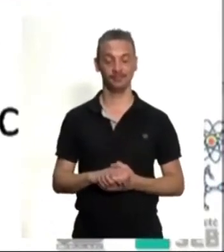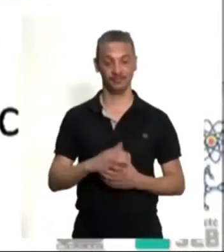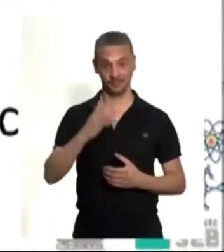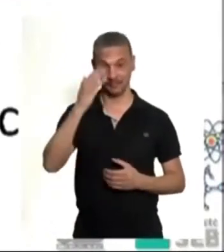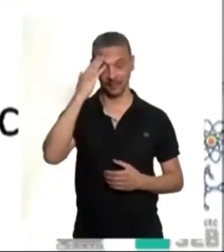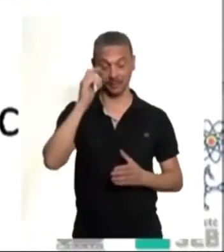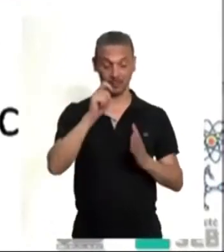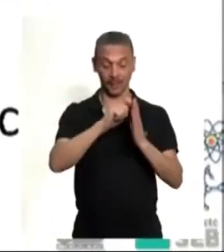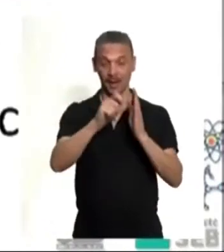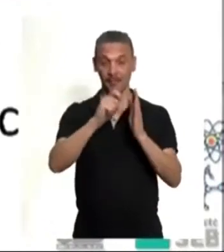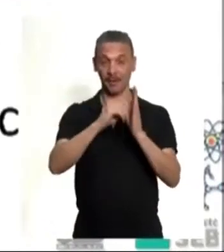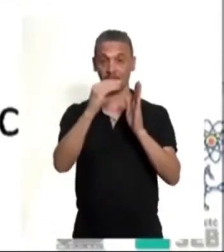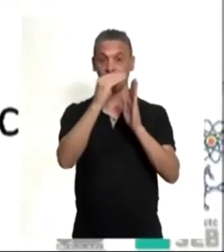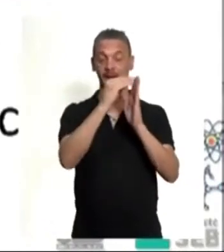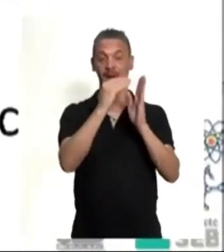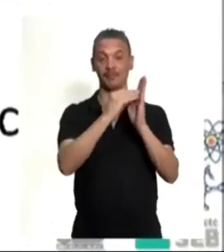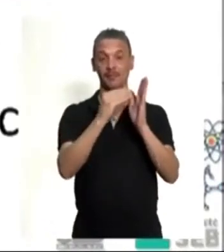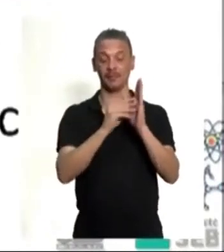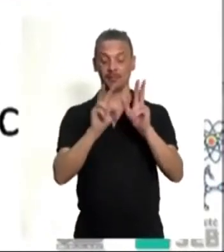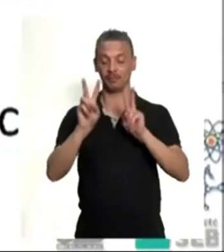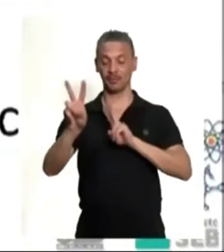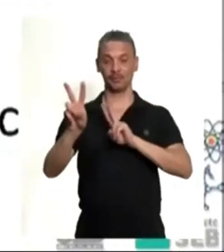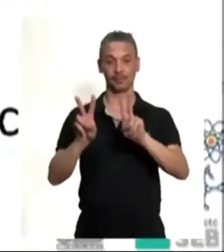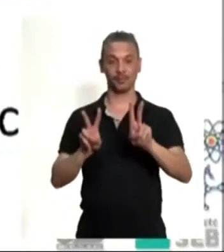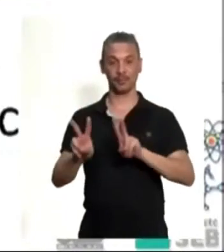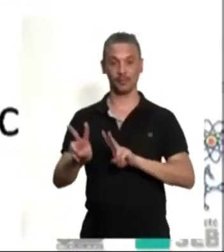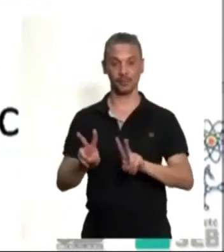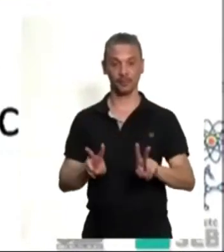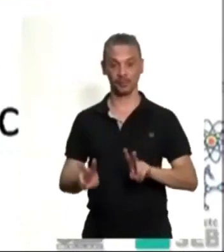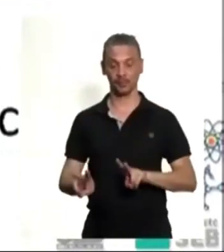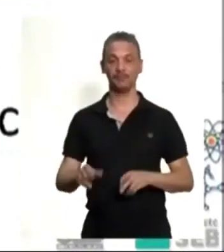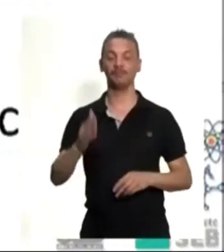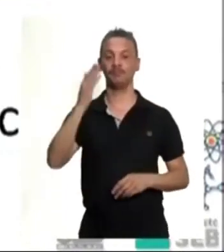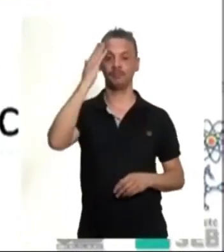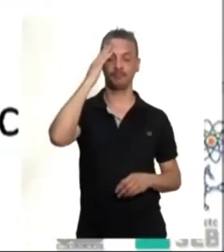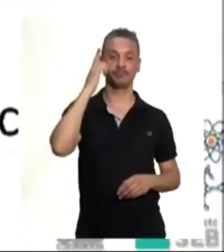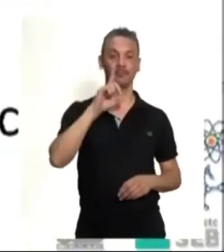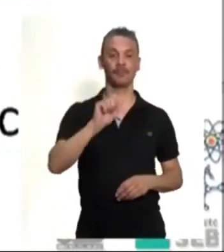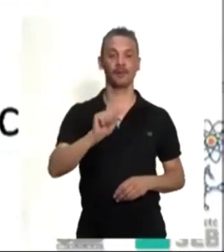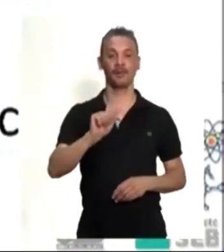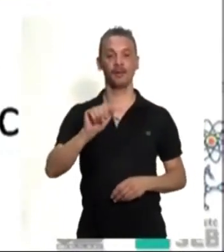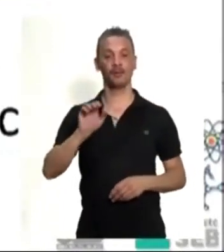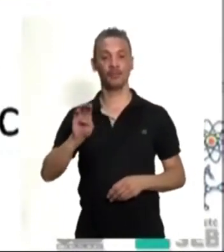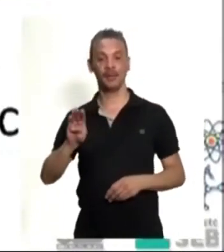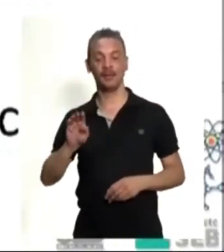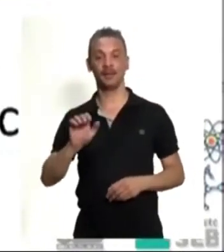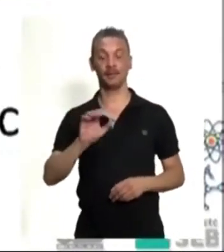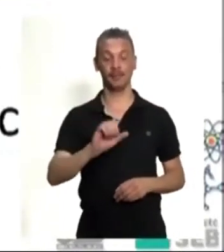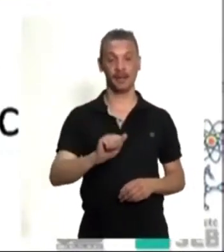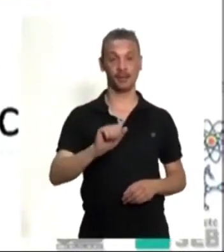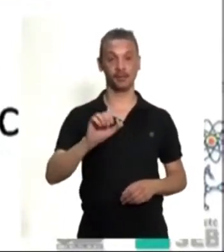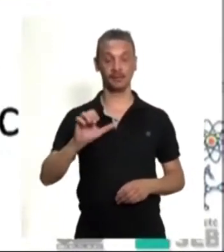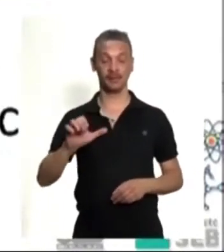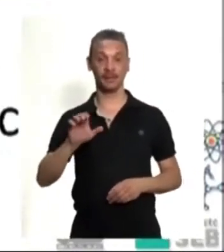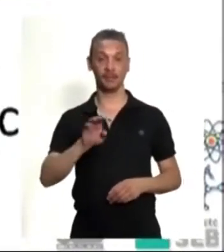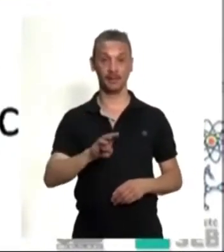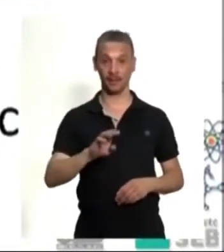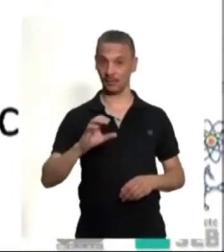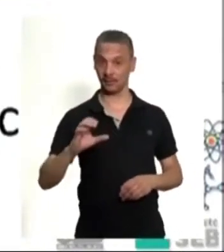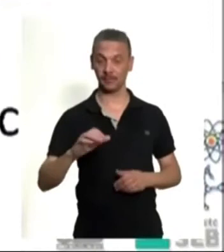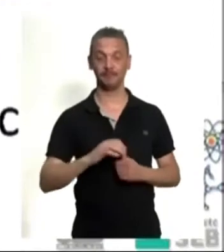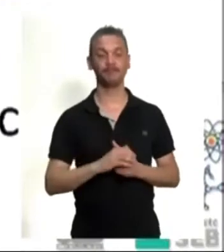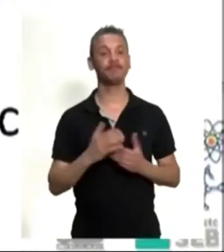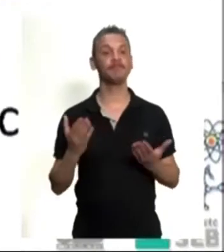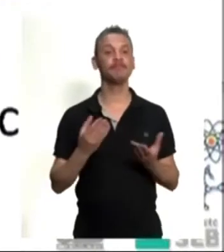Você escreve as dimensões e vai montando as duplas, ó. A com B, A com C, B com C. Sabe o que você